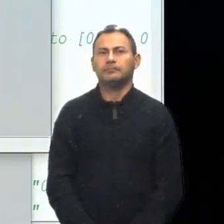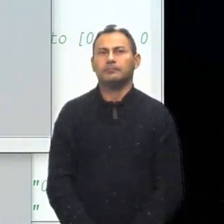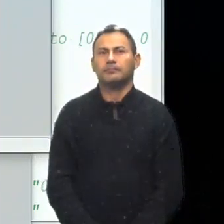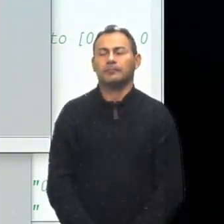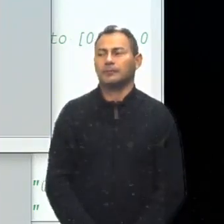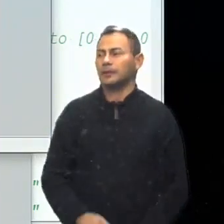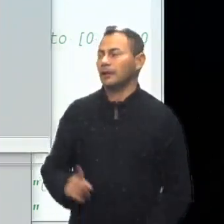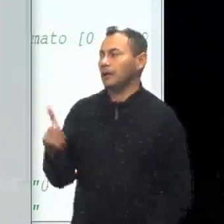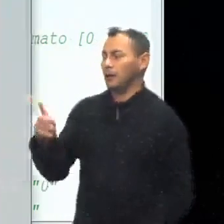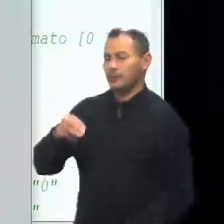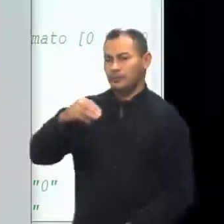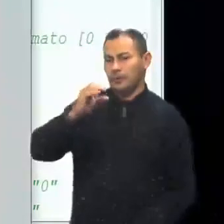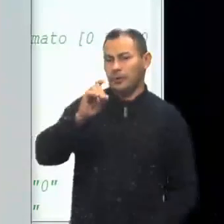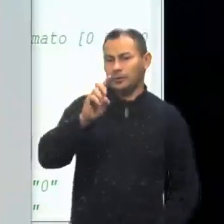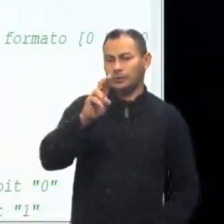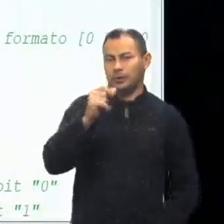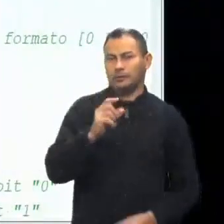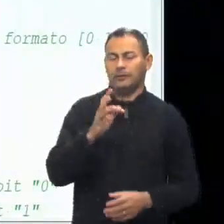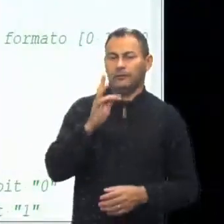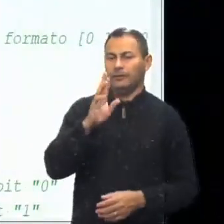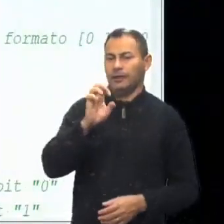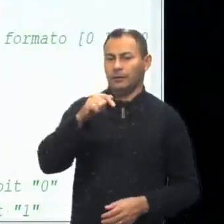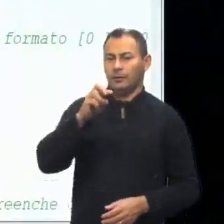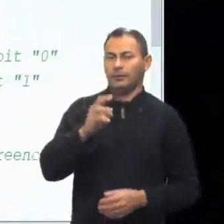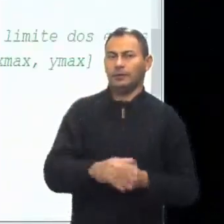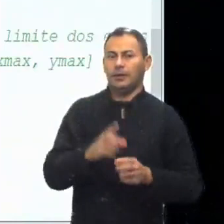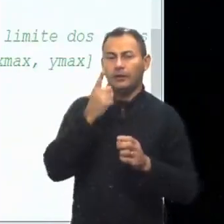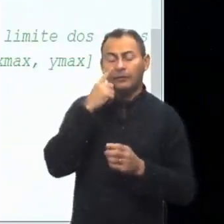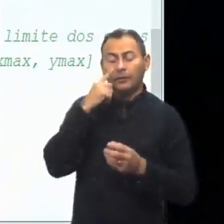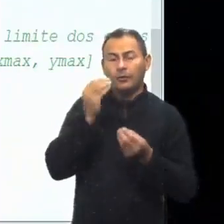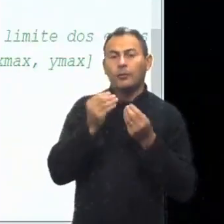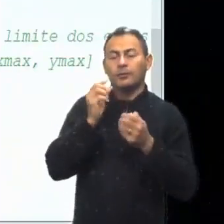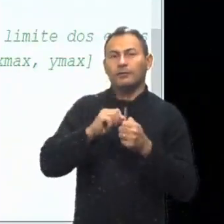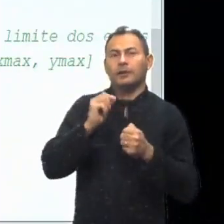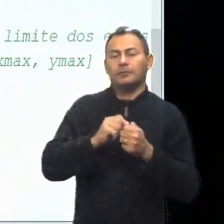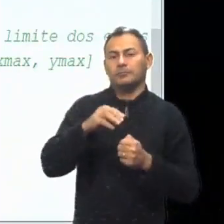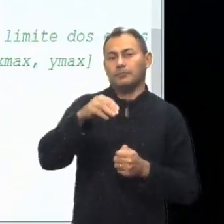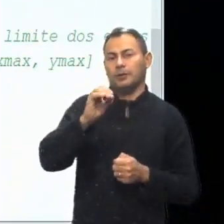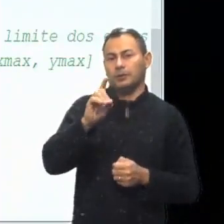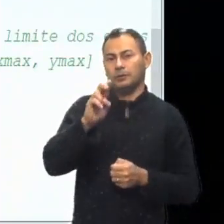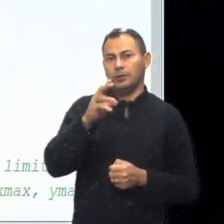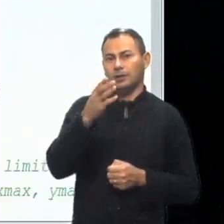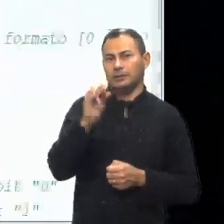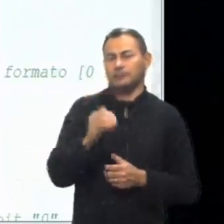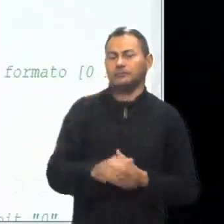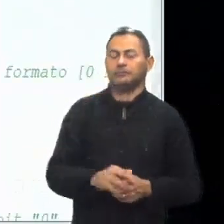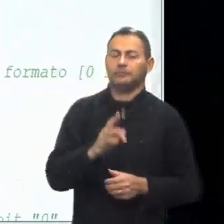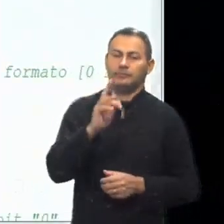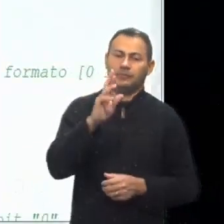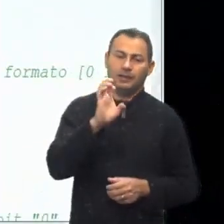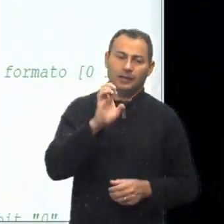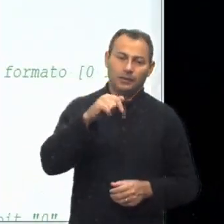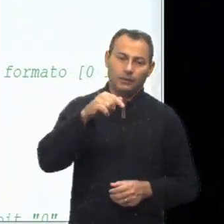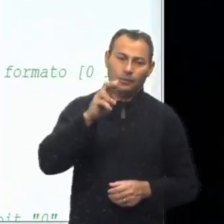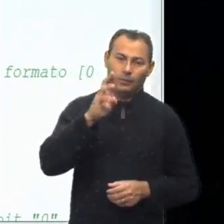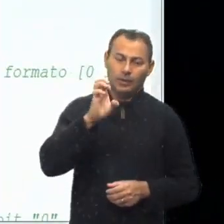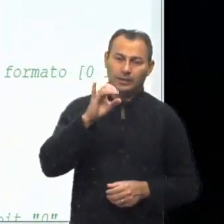Então, essa é a modulação por frequência. Você viu como que faz essa modulação por frequência.